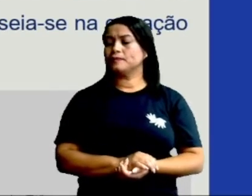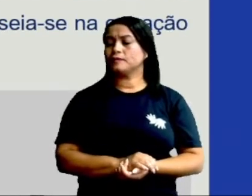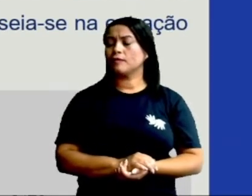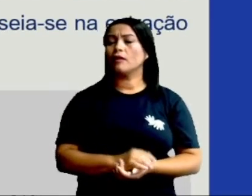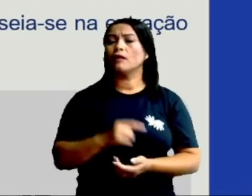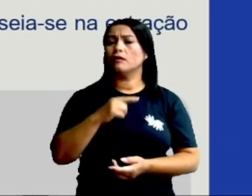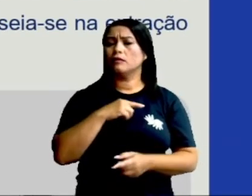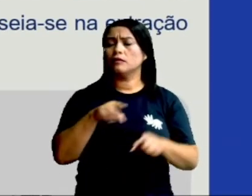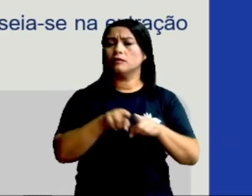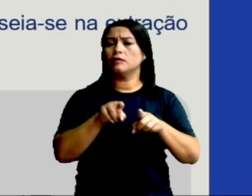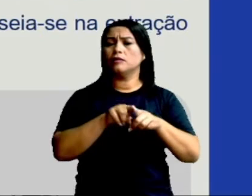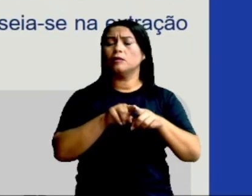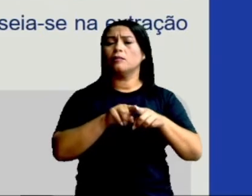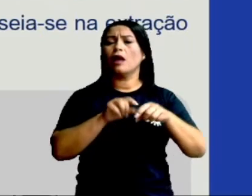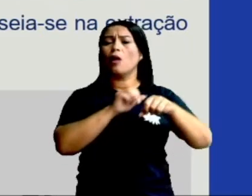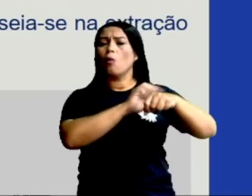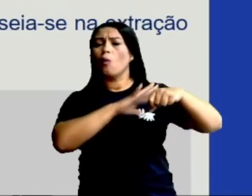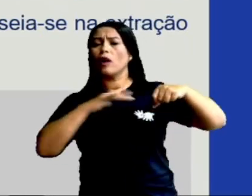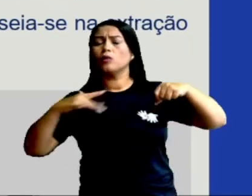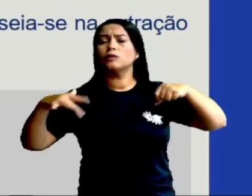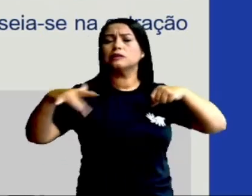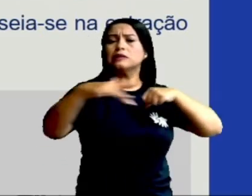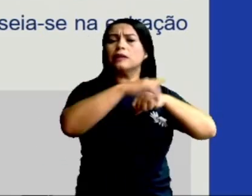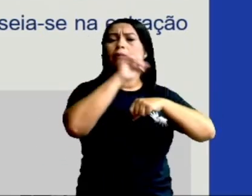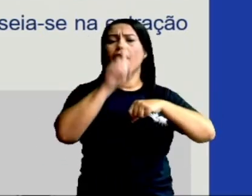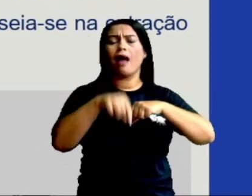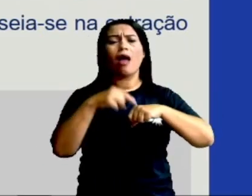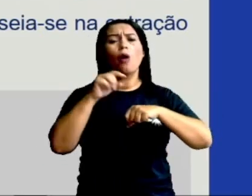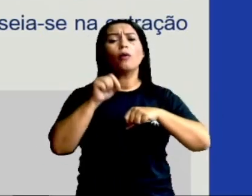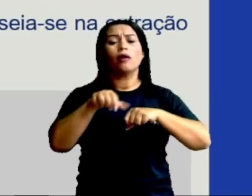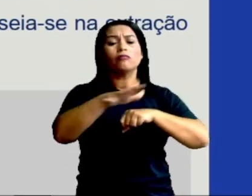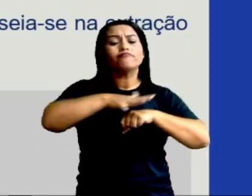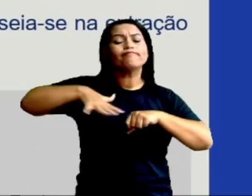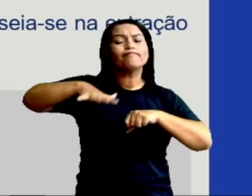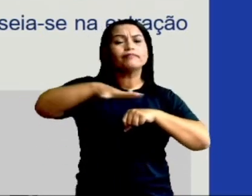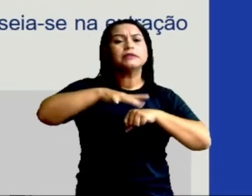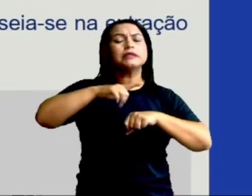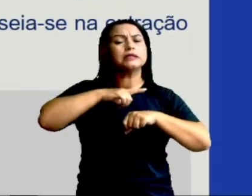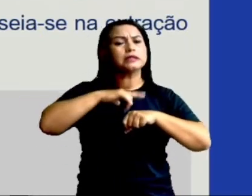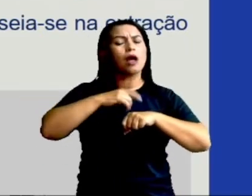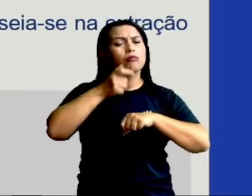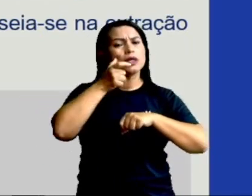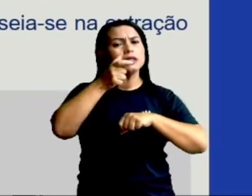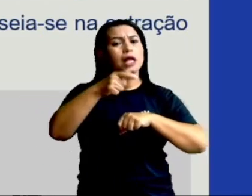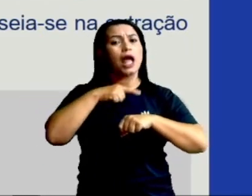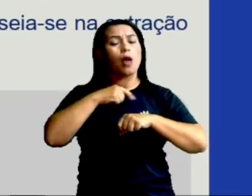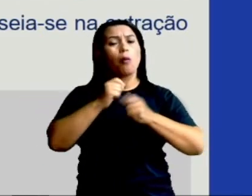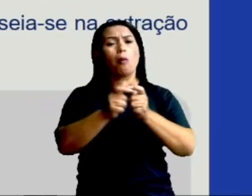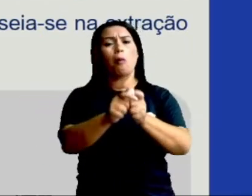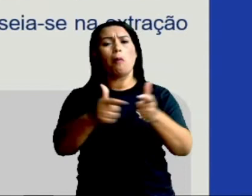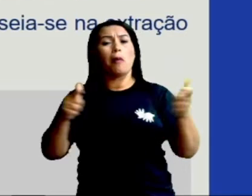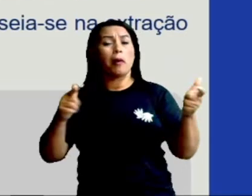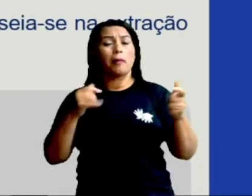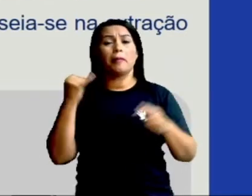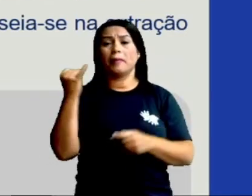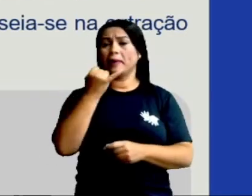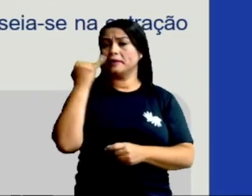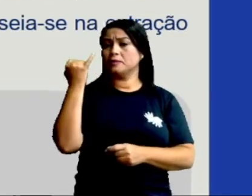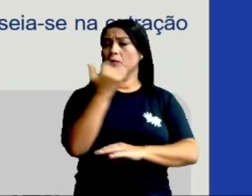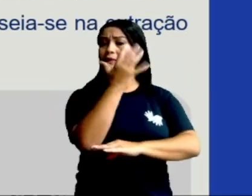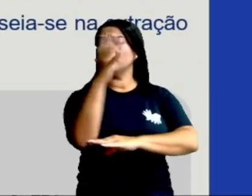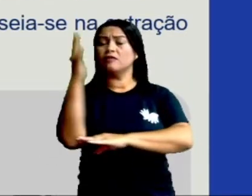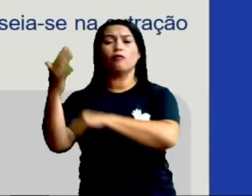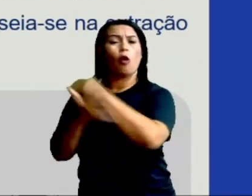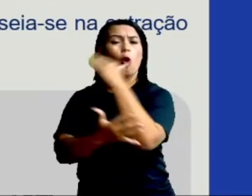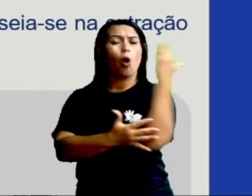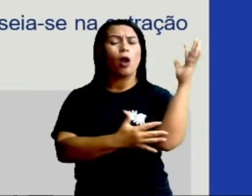e o ecossistema da Região Norte do Brasil é muito interessante posso ir numa das maiores e mais importantes florestas